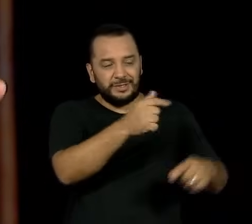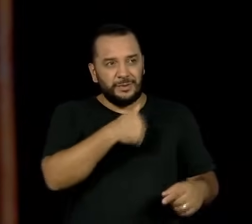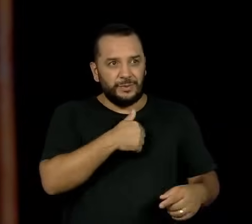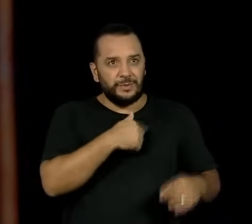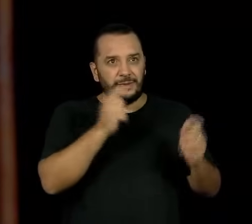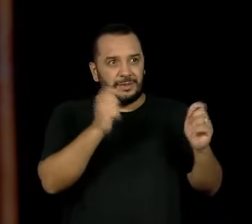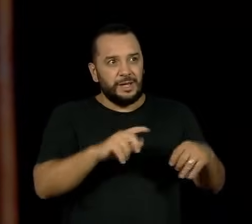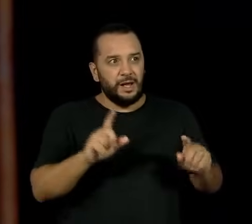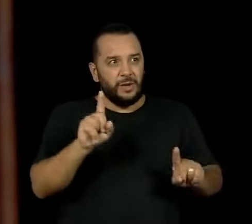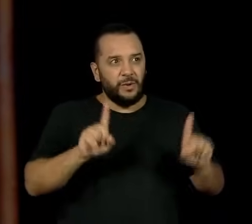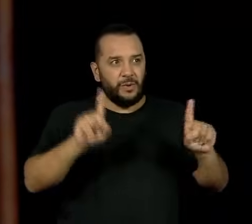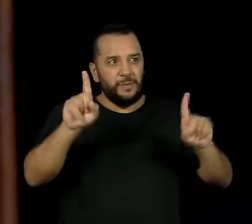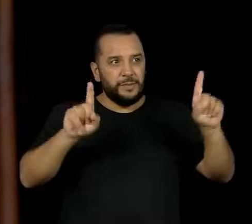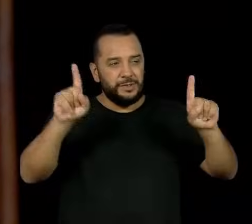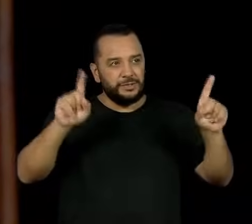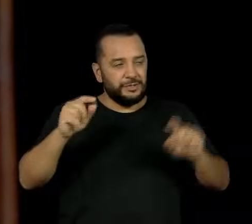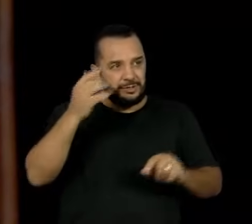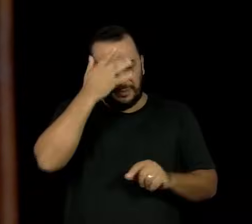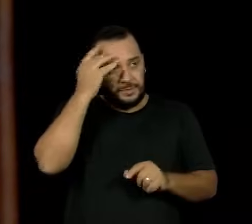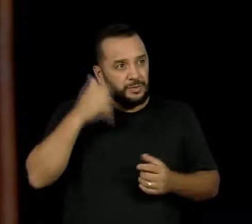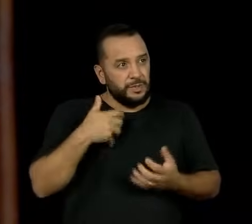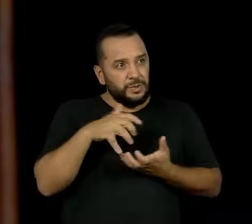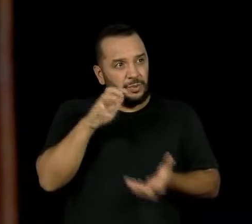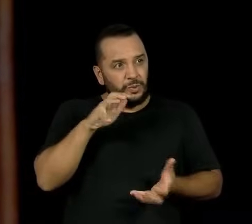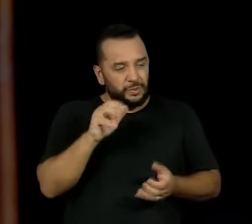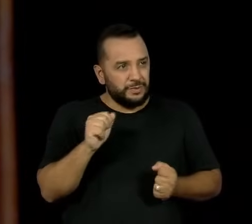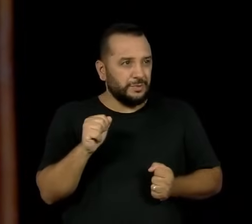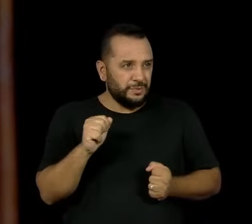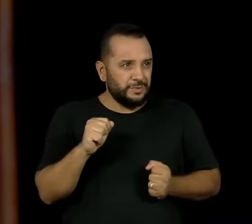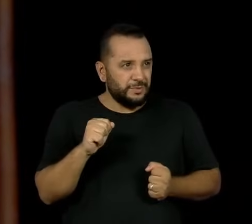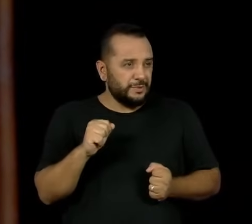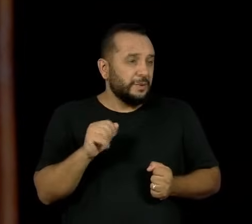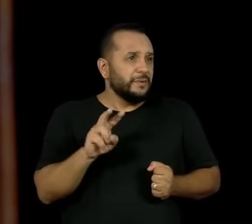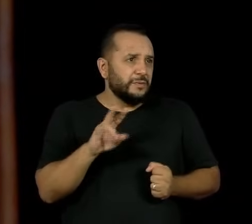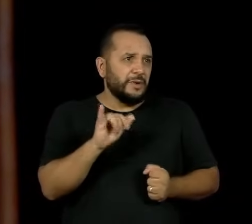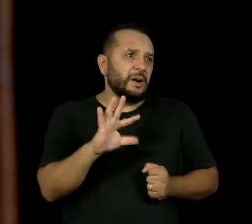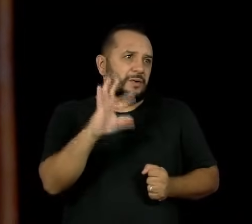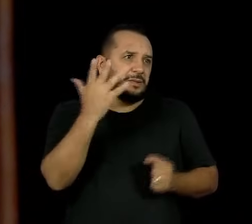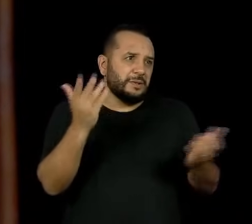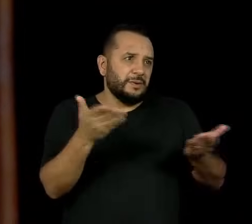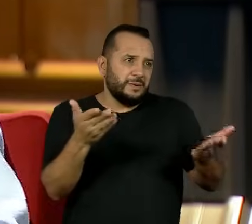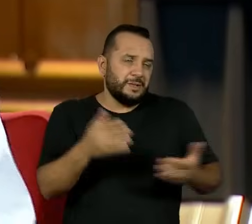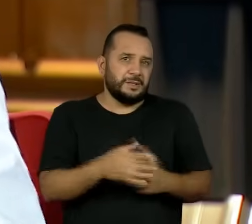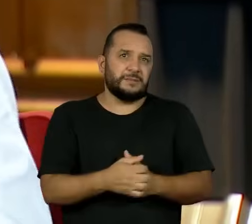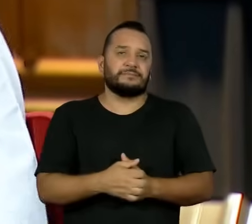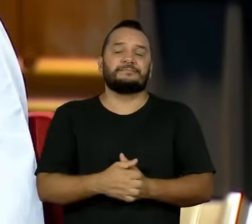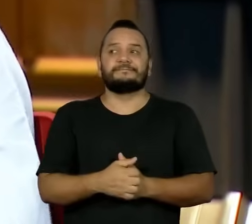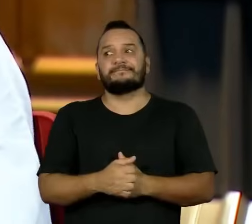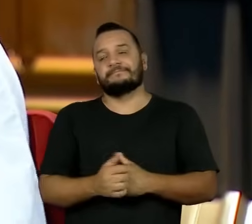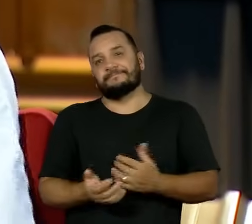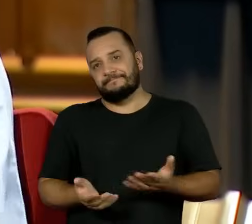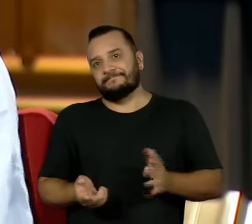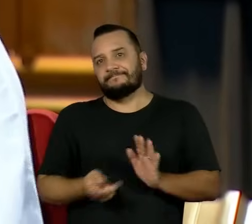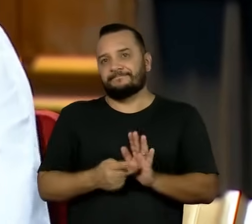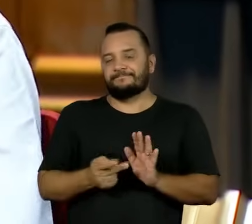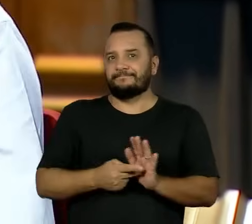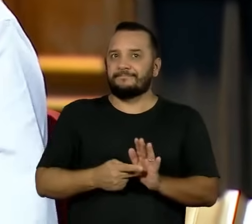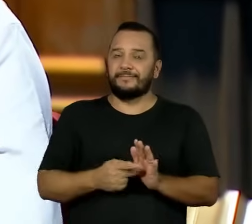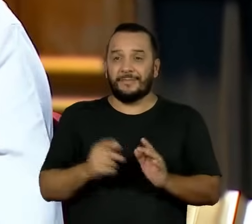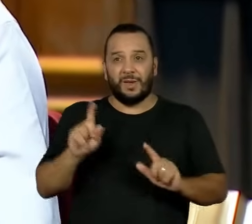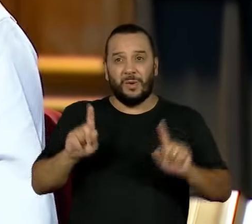competir no mercado de trabalho com os mais velhos, que é isso que vai acontecer agora, não é? Pois é, a